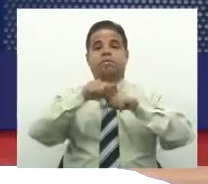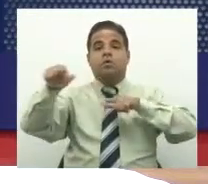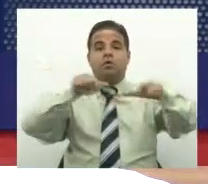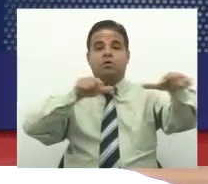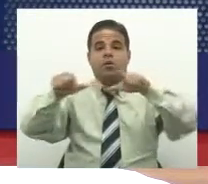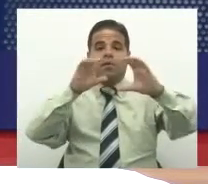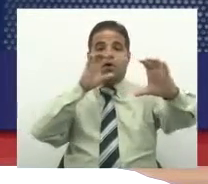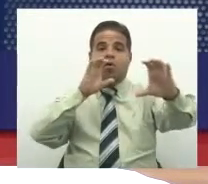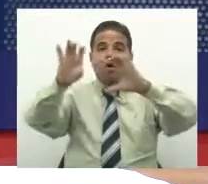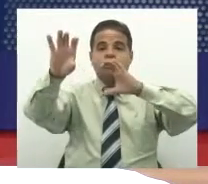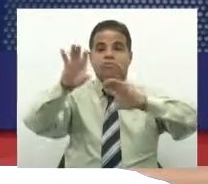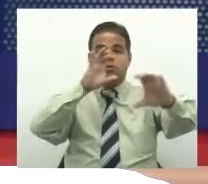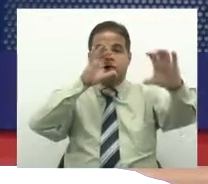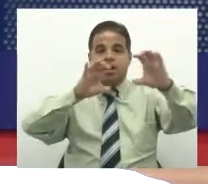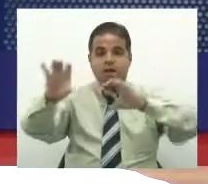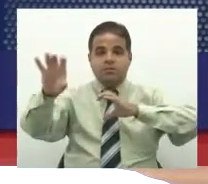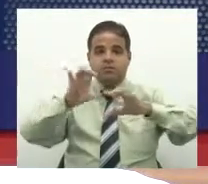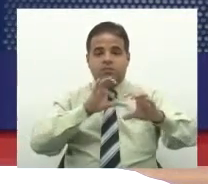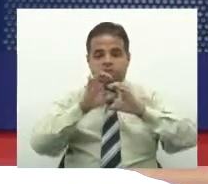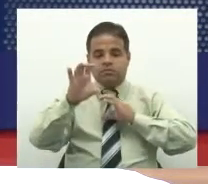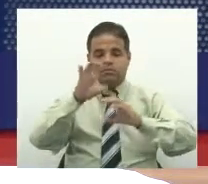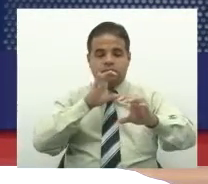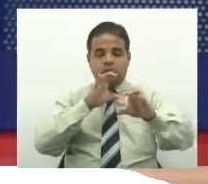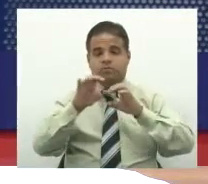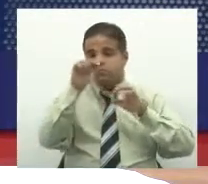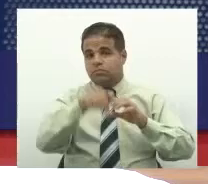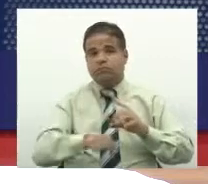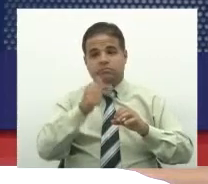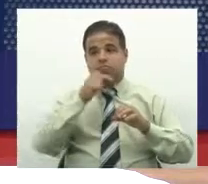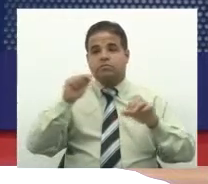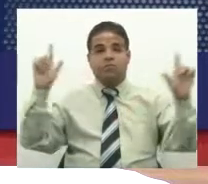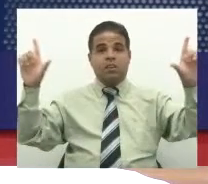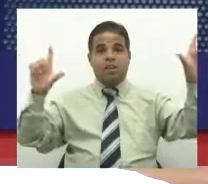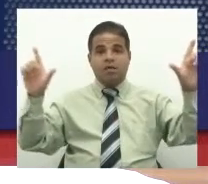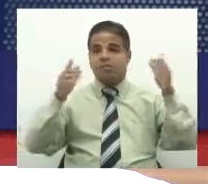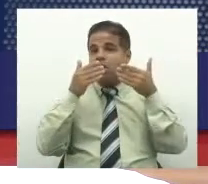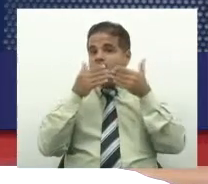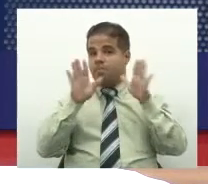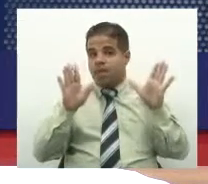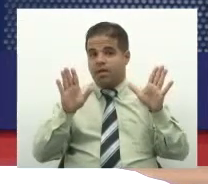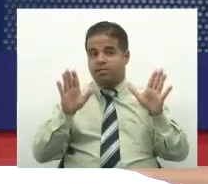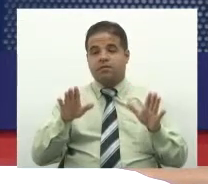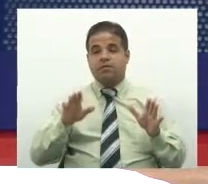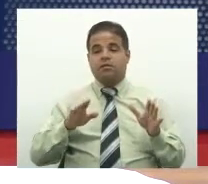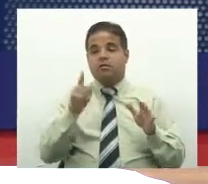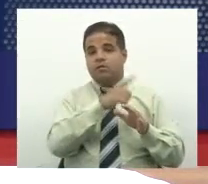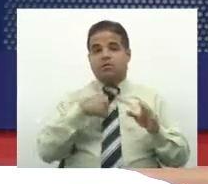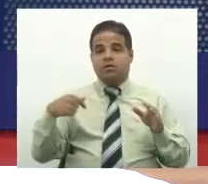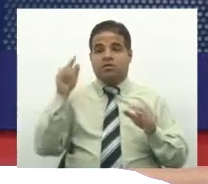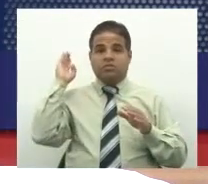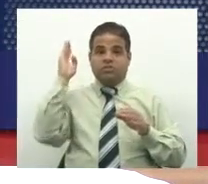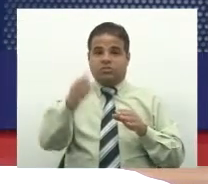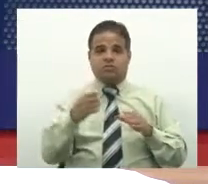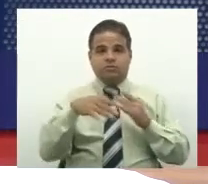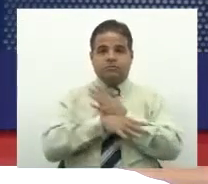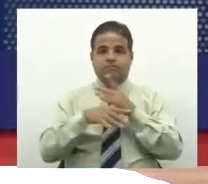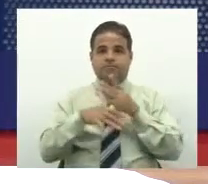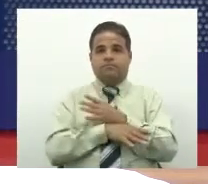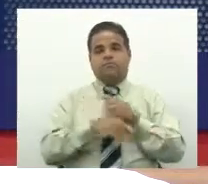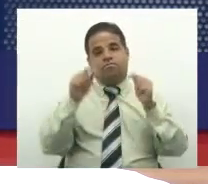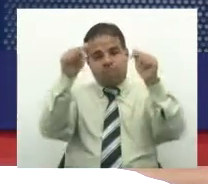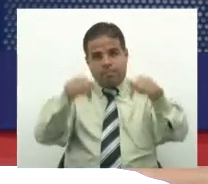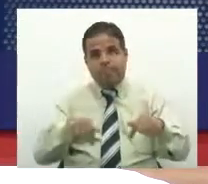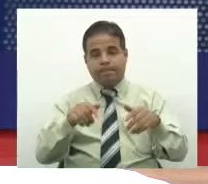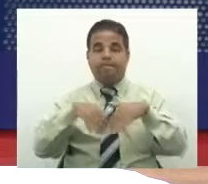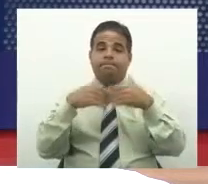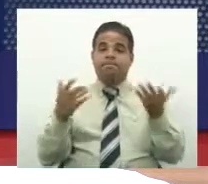trabalho de comunicação, visto que também a gente não tem televisão aberta, agindo diretamente na cidade,